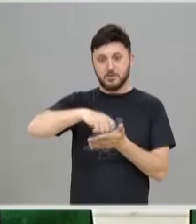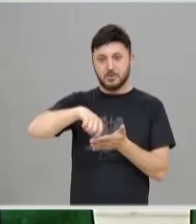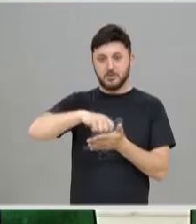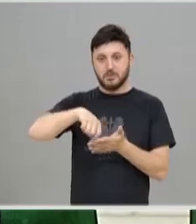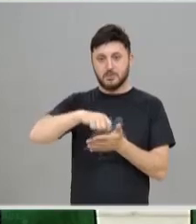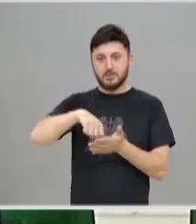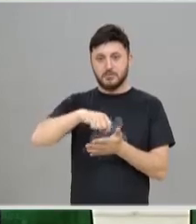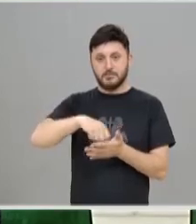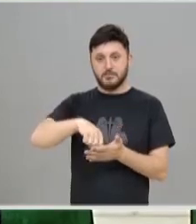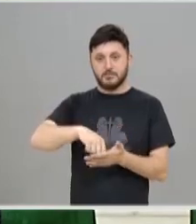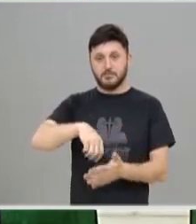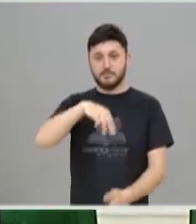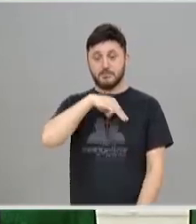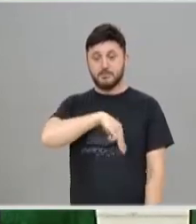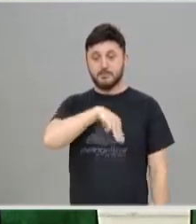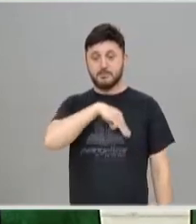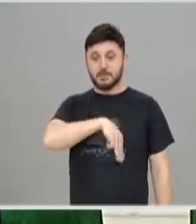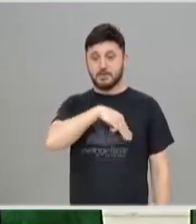segundo